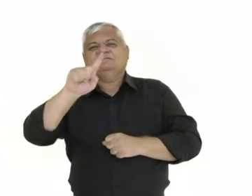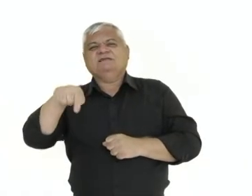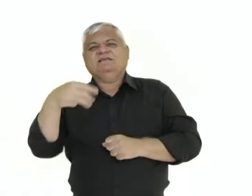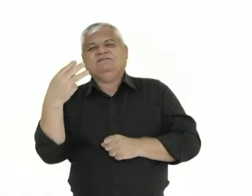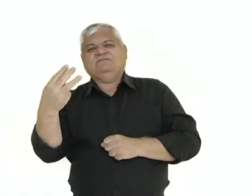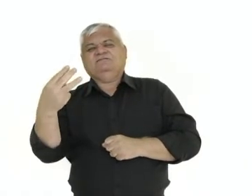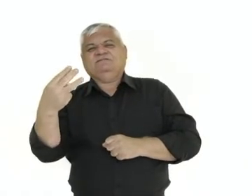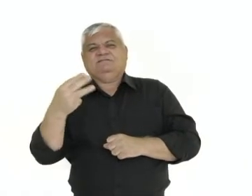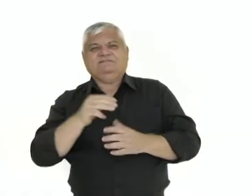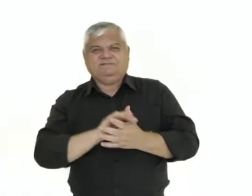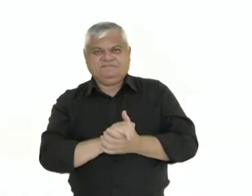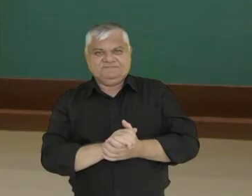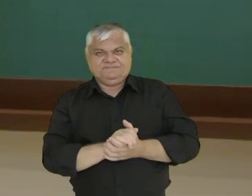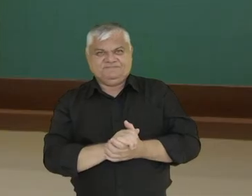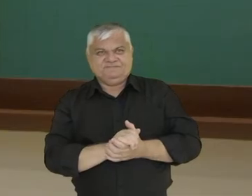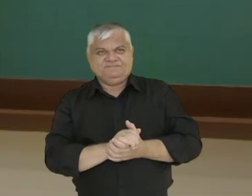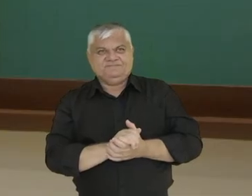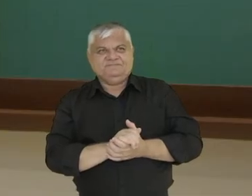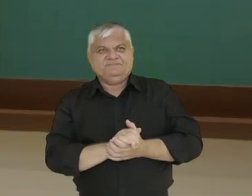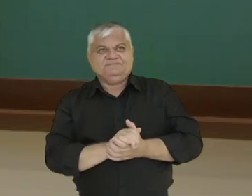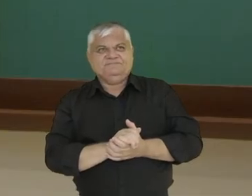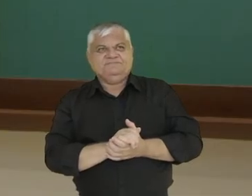é 7,3.